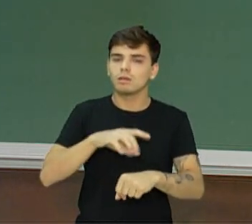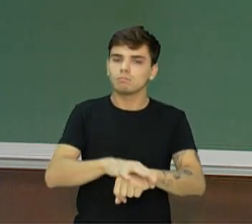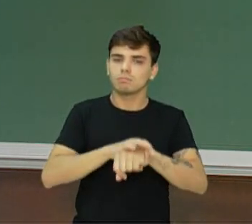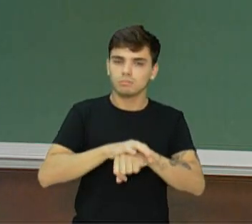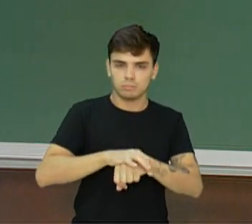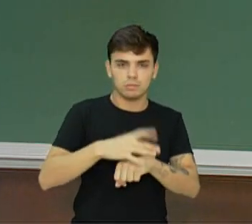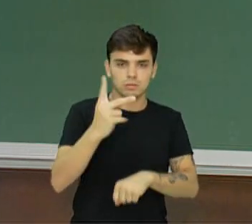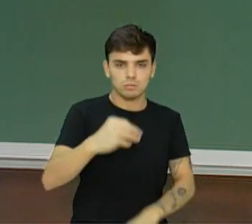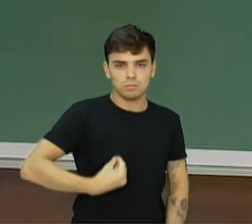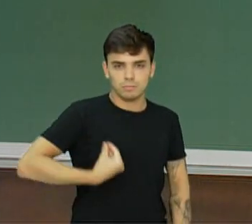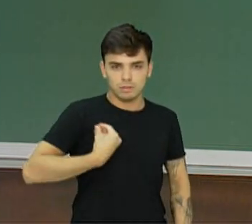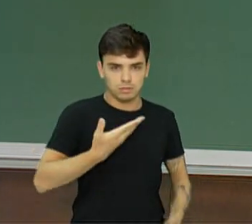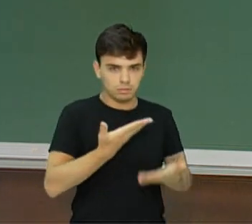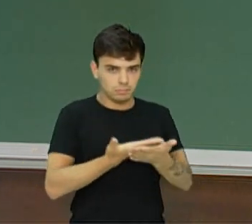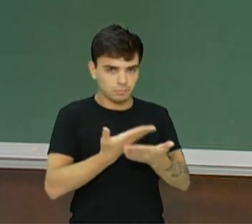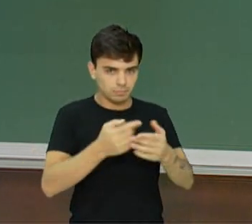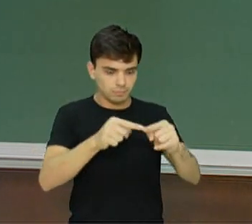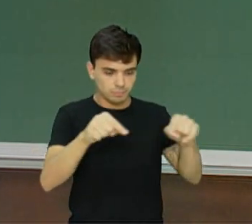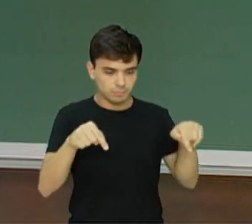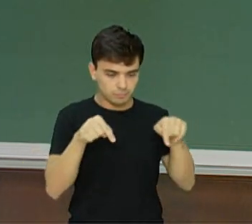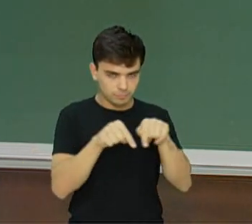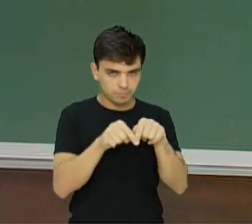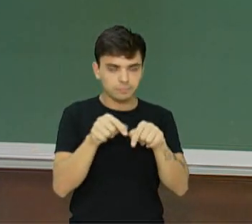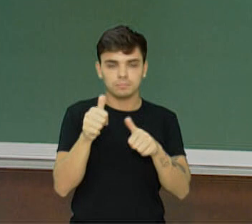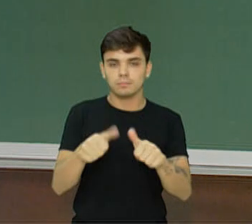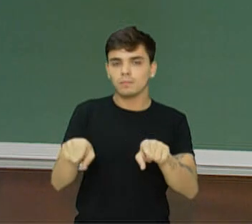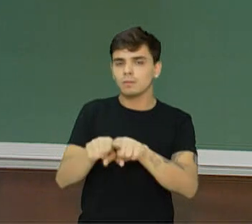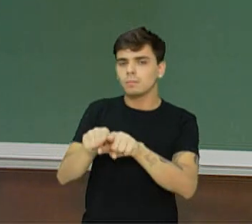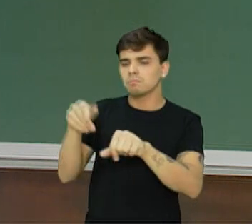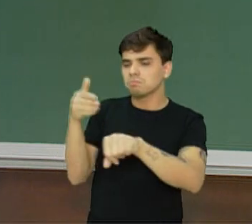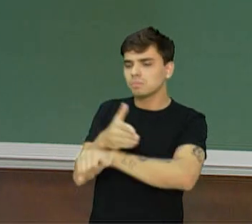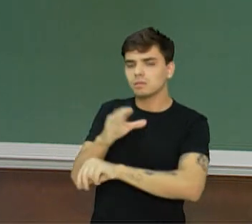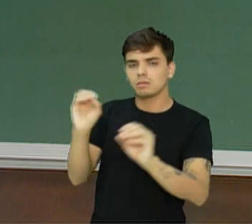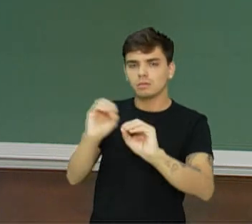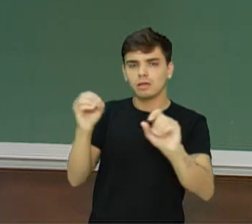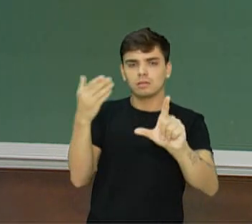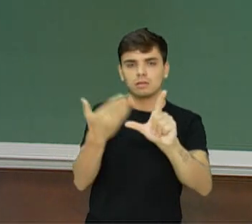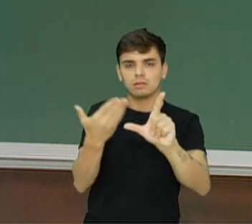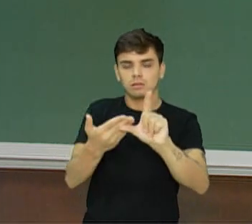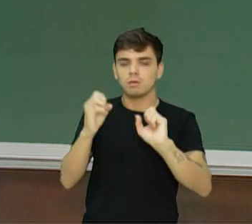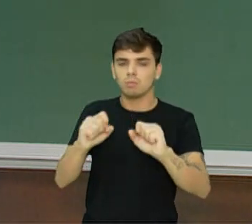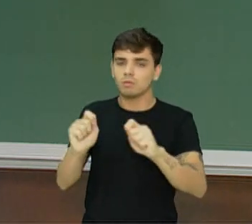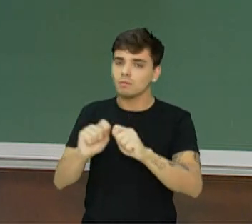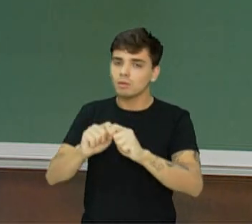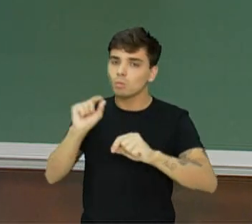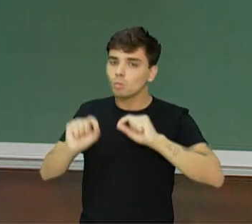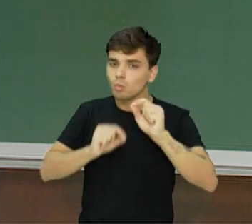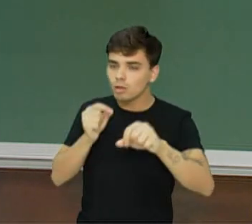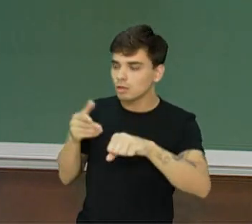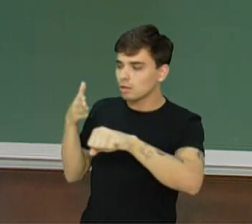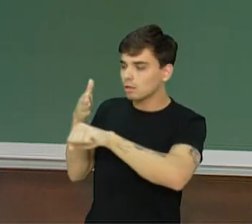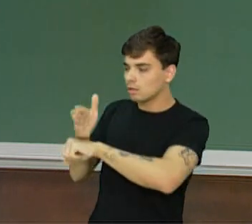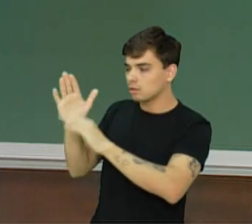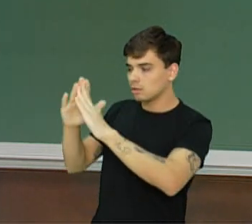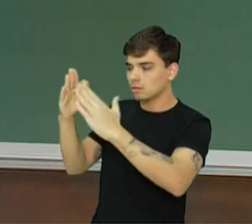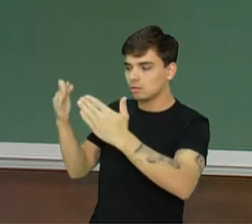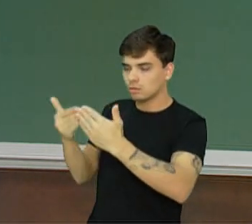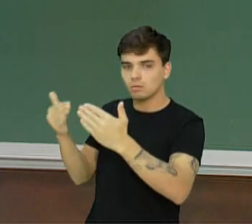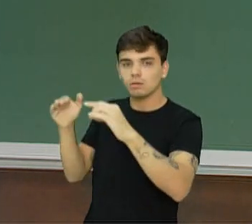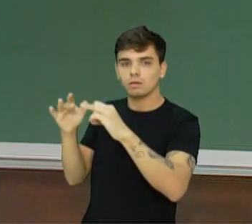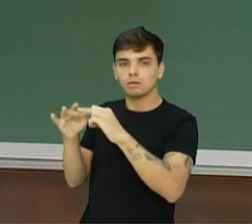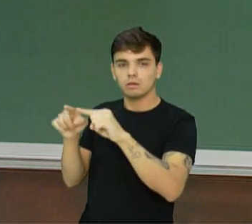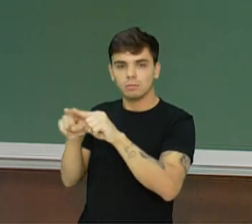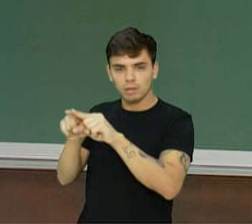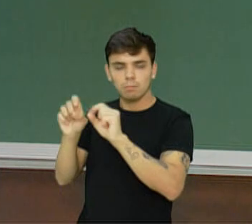sua presença em sala. E caso você não tenha acesso ao Google Classroom, já sabe, vá até a sua escola e busque